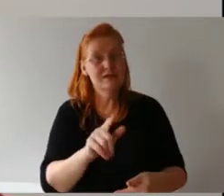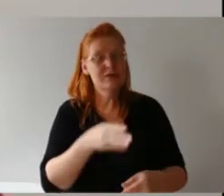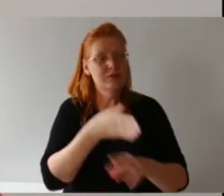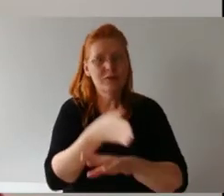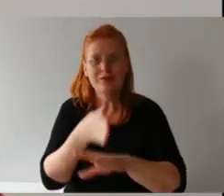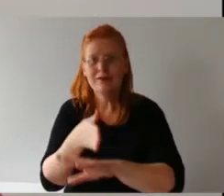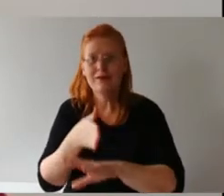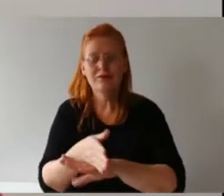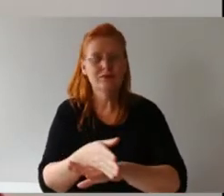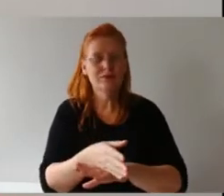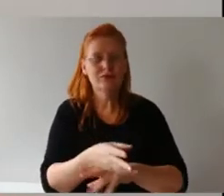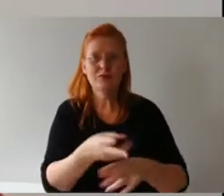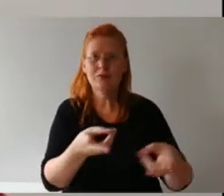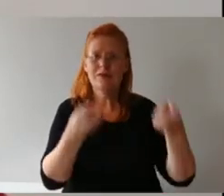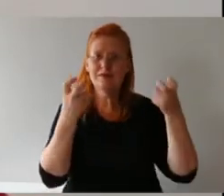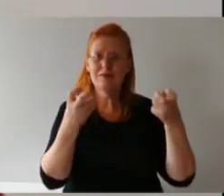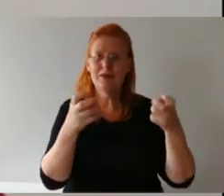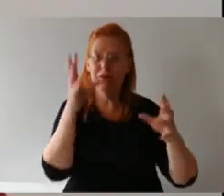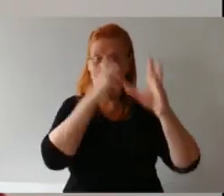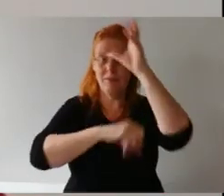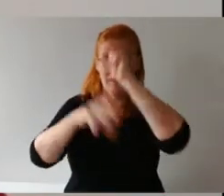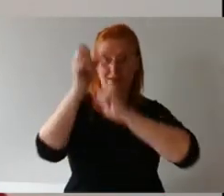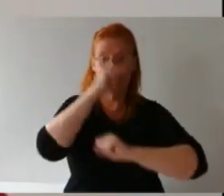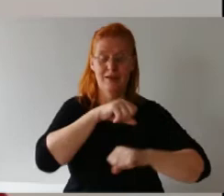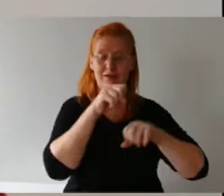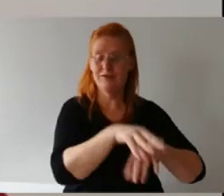iriam assistir só para conhecer o mestre dando aula.